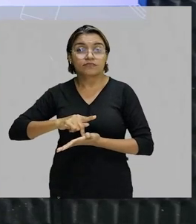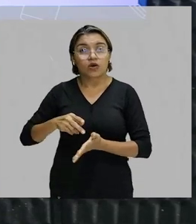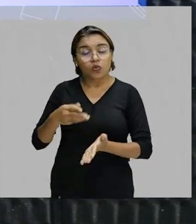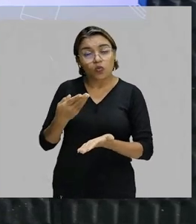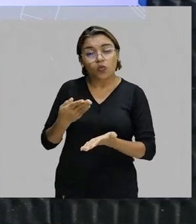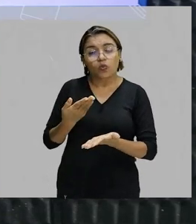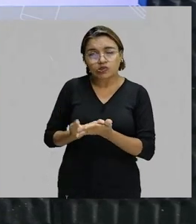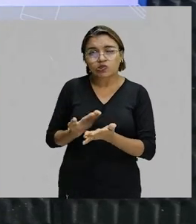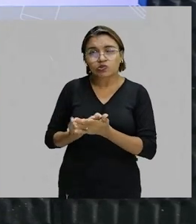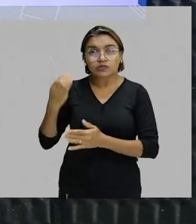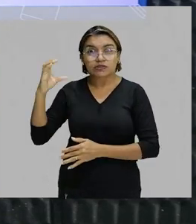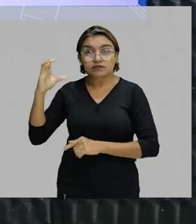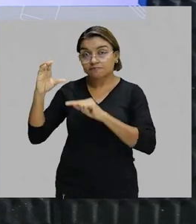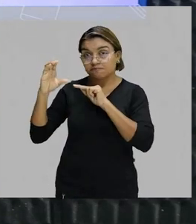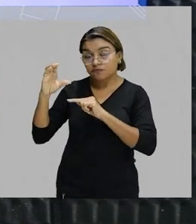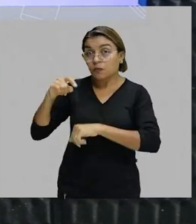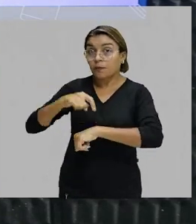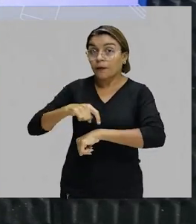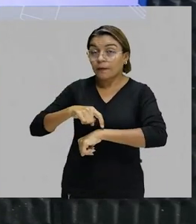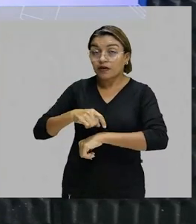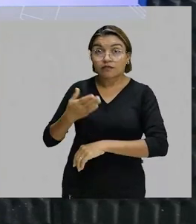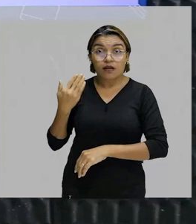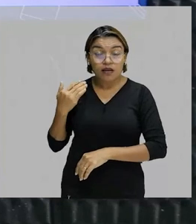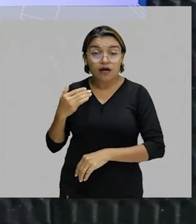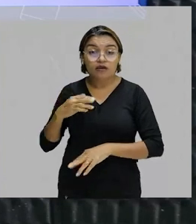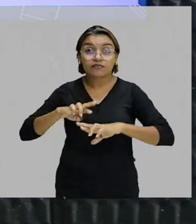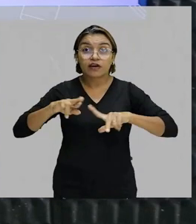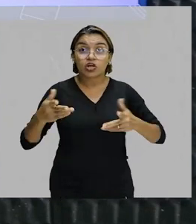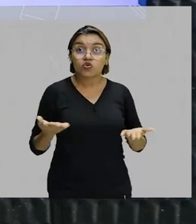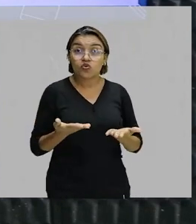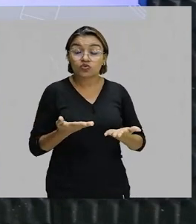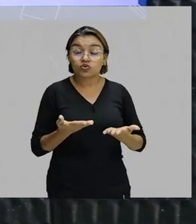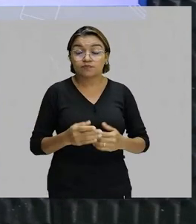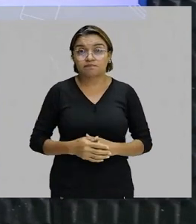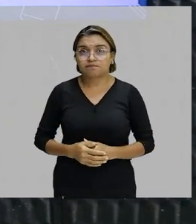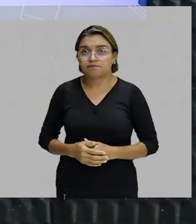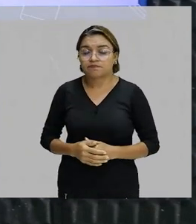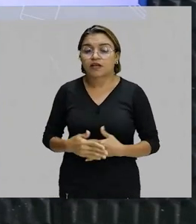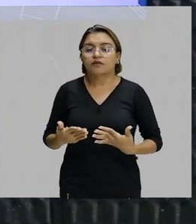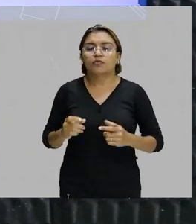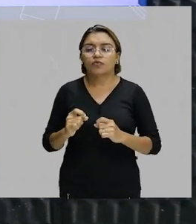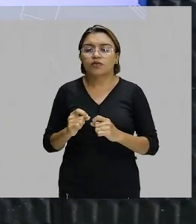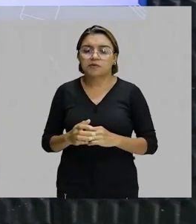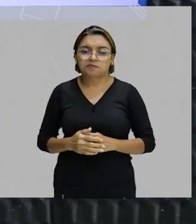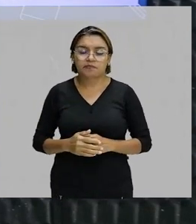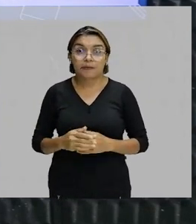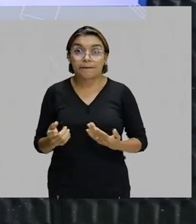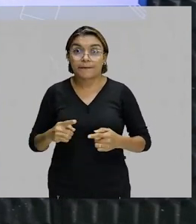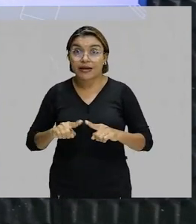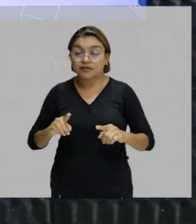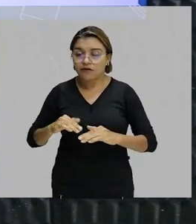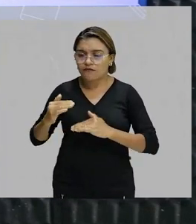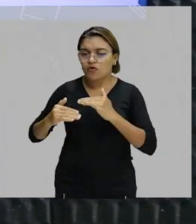científico a ciência daquele momento é diferente da ciência atual sobretudo por conta da evolução